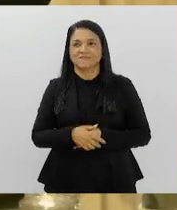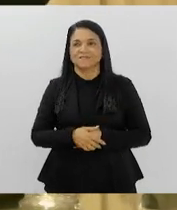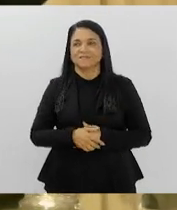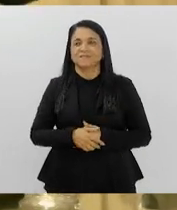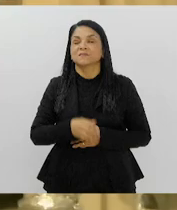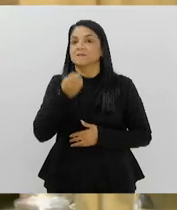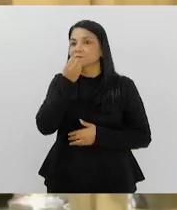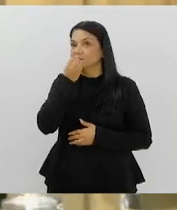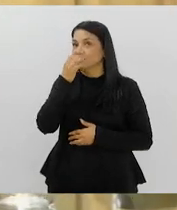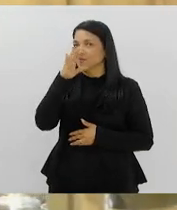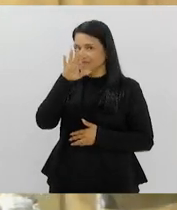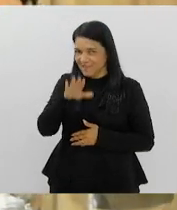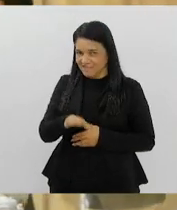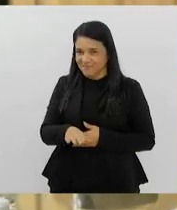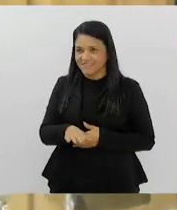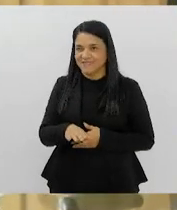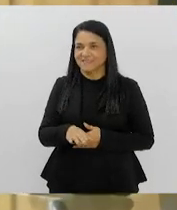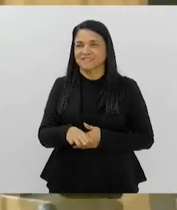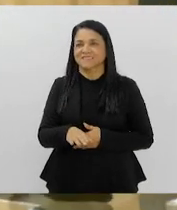Boa tarde.